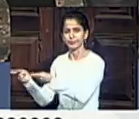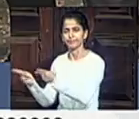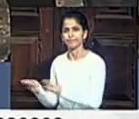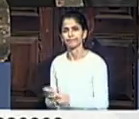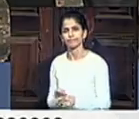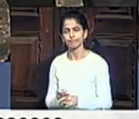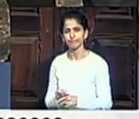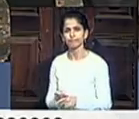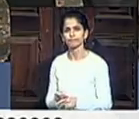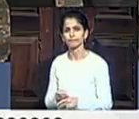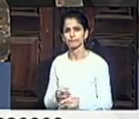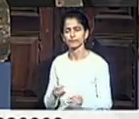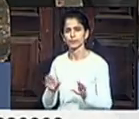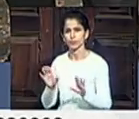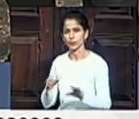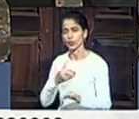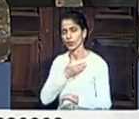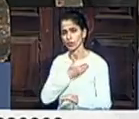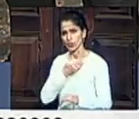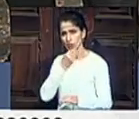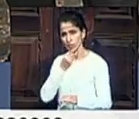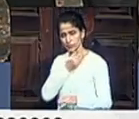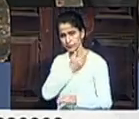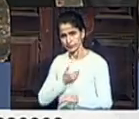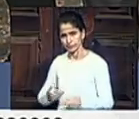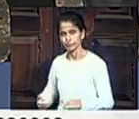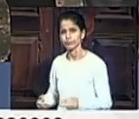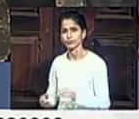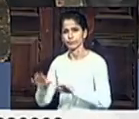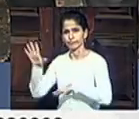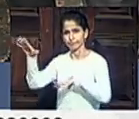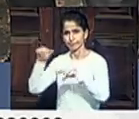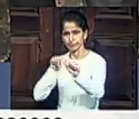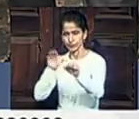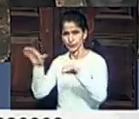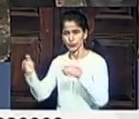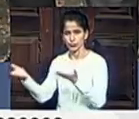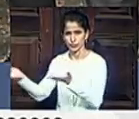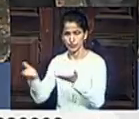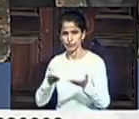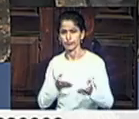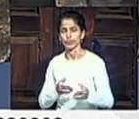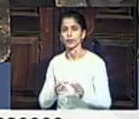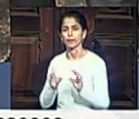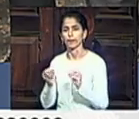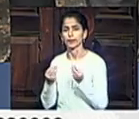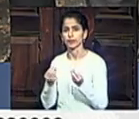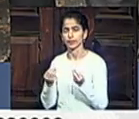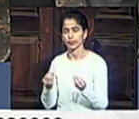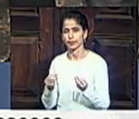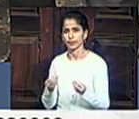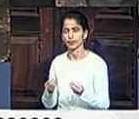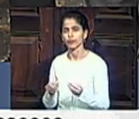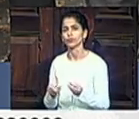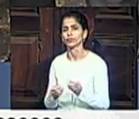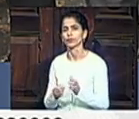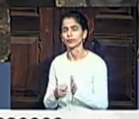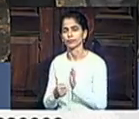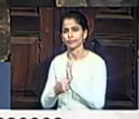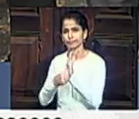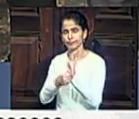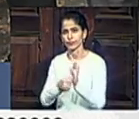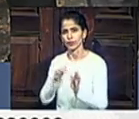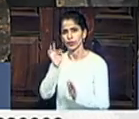Alencar, baseado no princípio constitucional, convocou esta casa exatamente para fazer frente ao